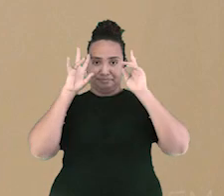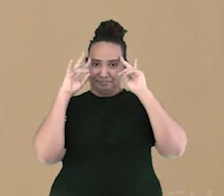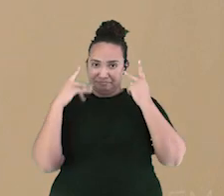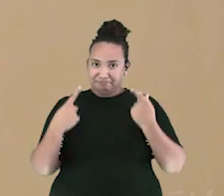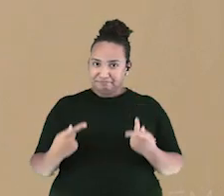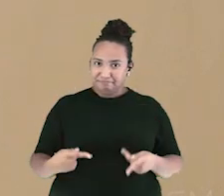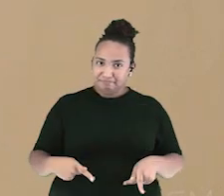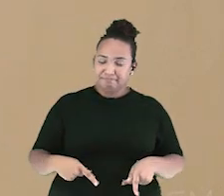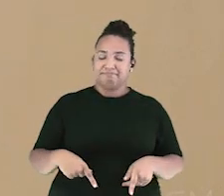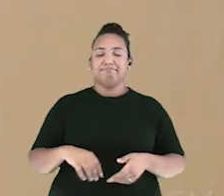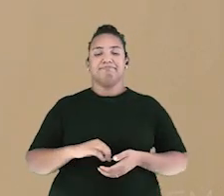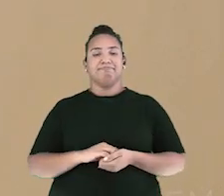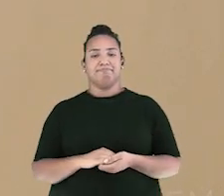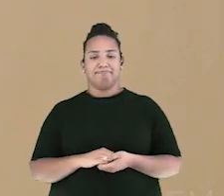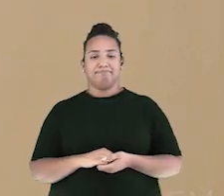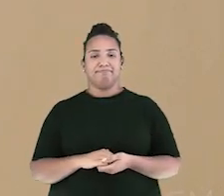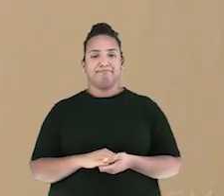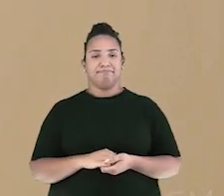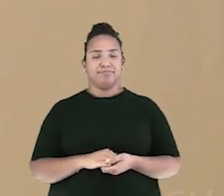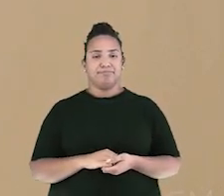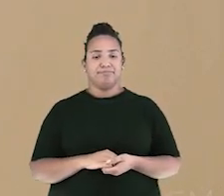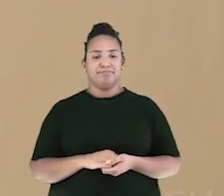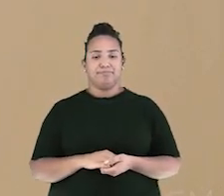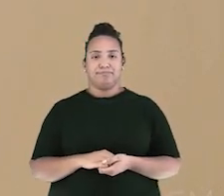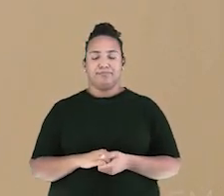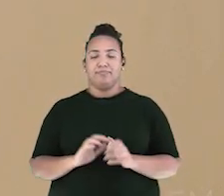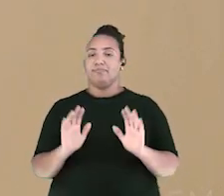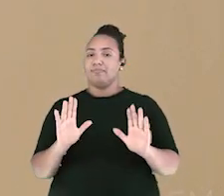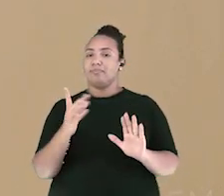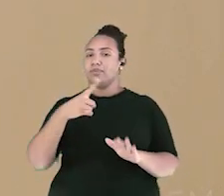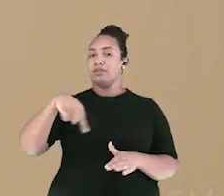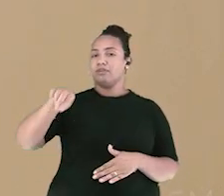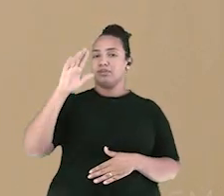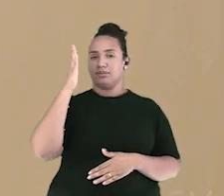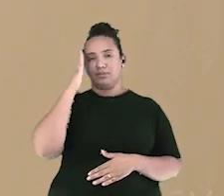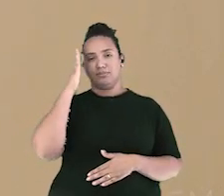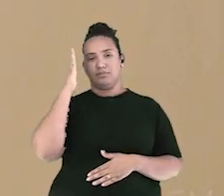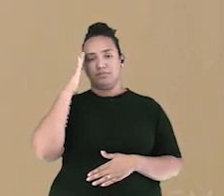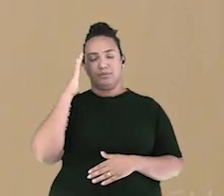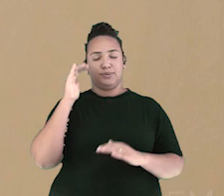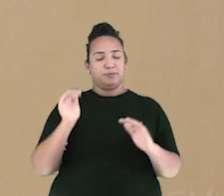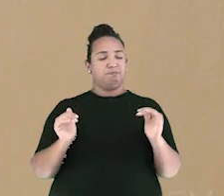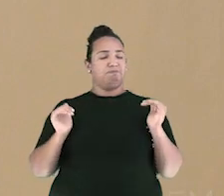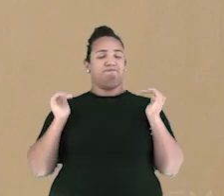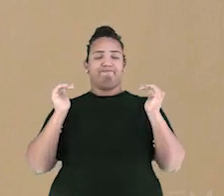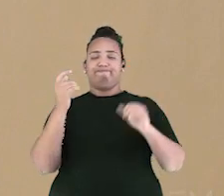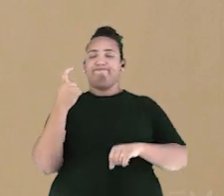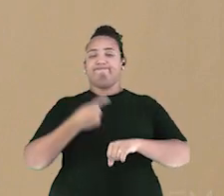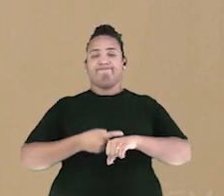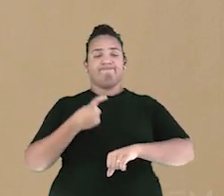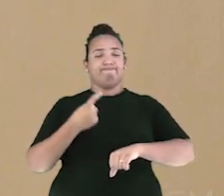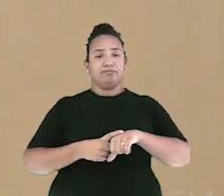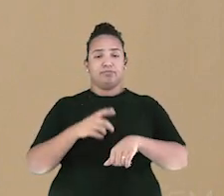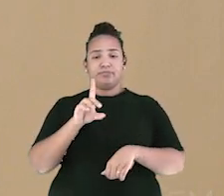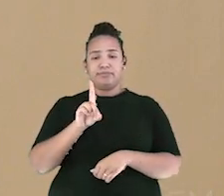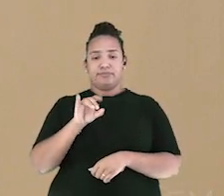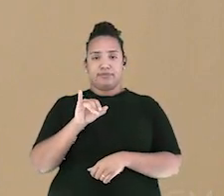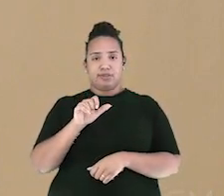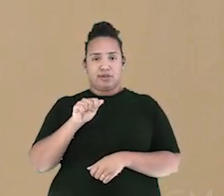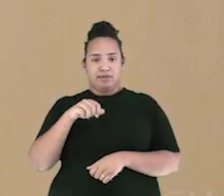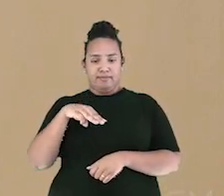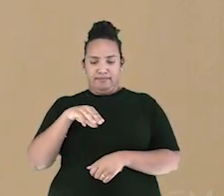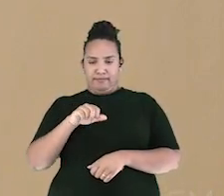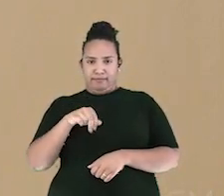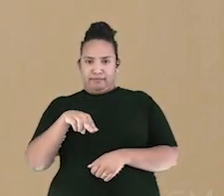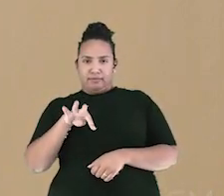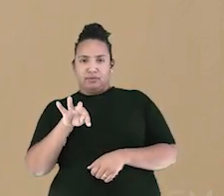com base nas propriedades que eles têm. Mas se a gente sabe que o diamante é o material mais duro que existe, por que não fazer uso dele na